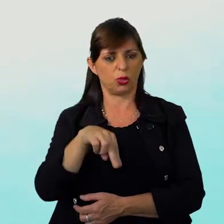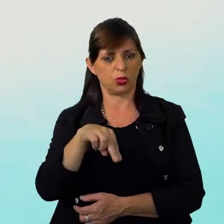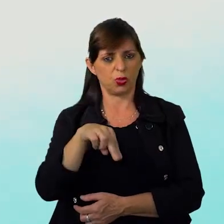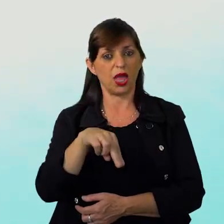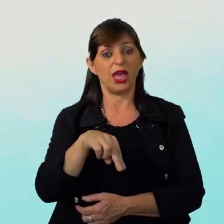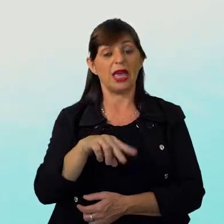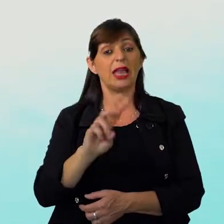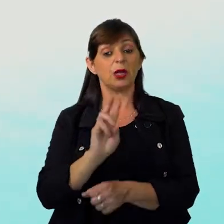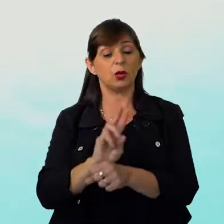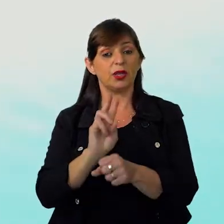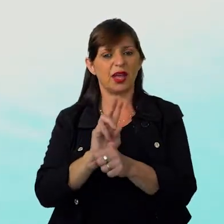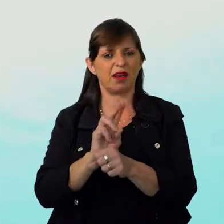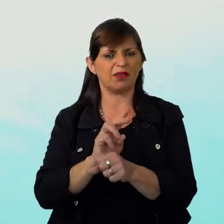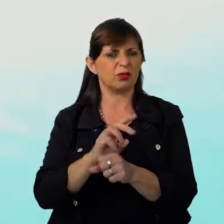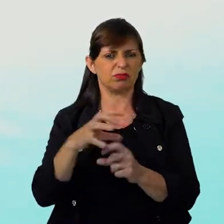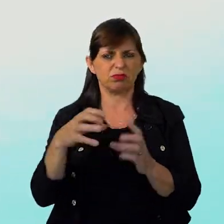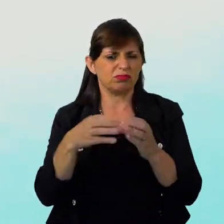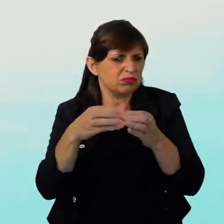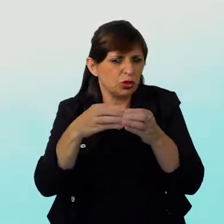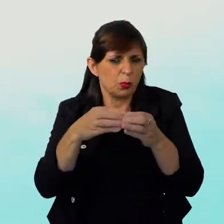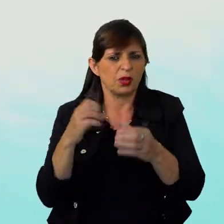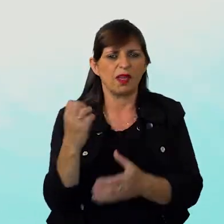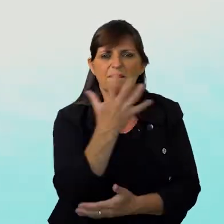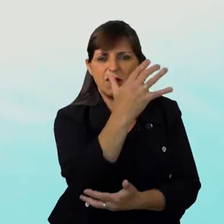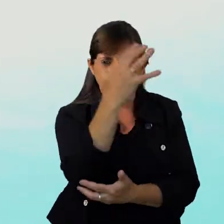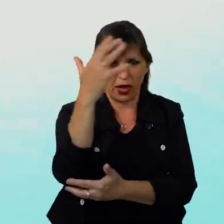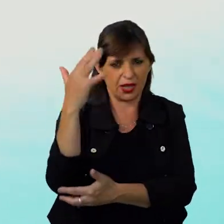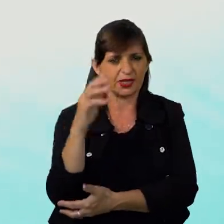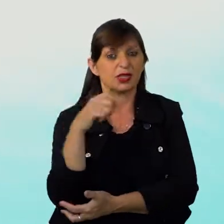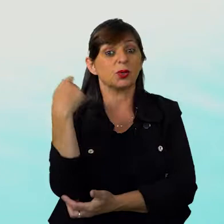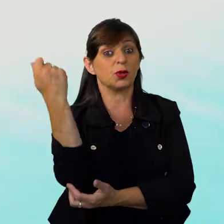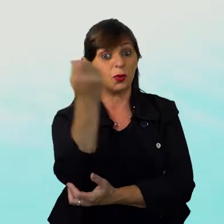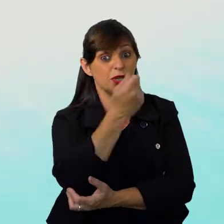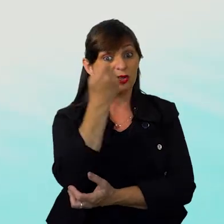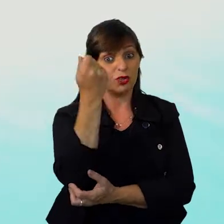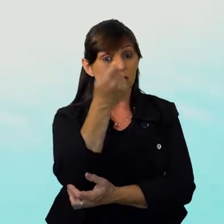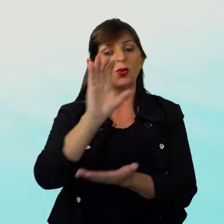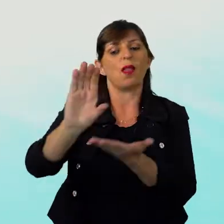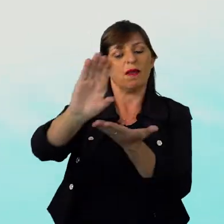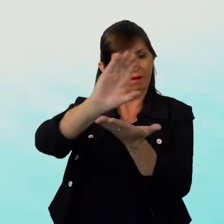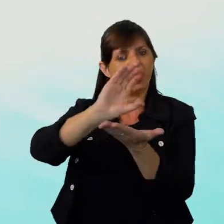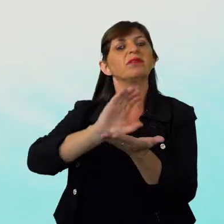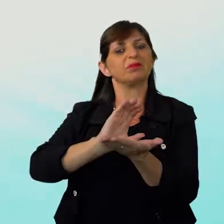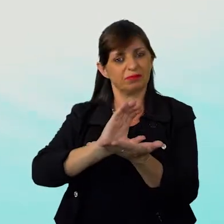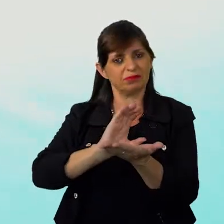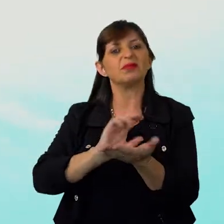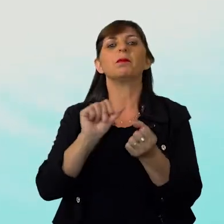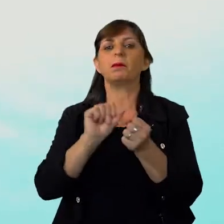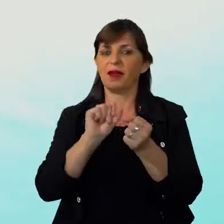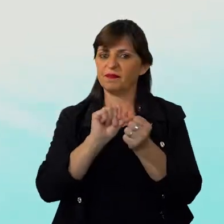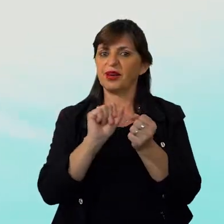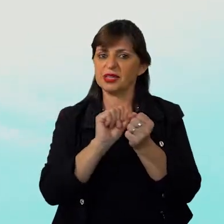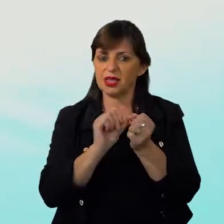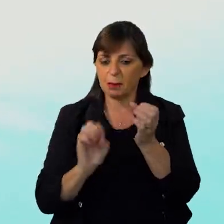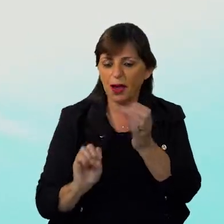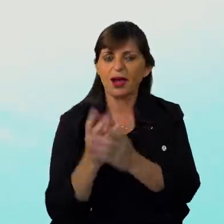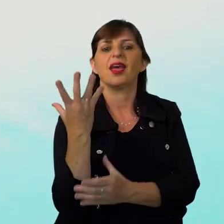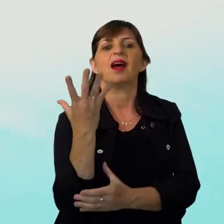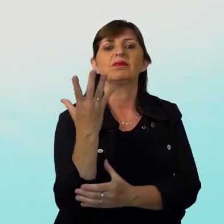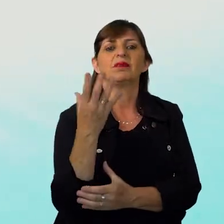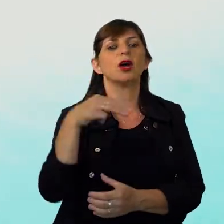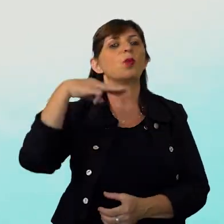e o vim com ele quando ele oficializou a verba para ser criado o museu do Parque do Turvo